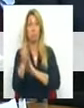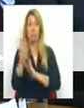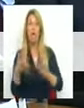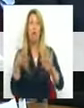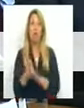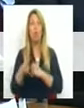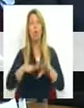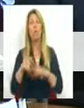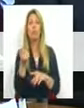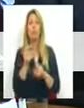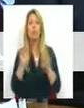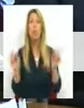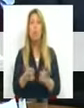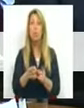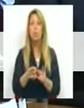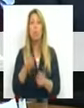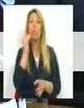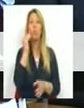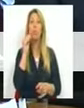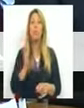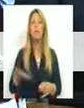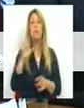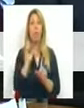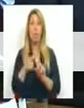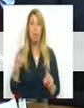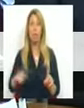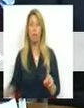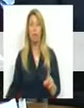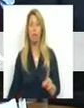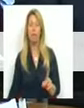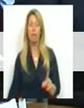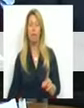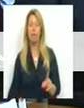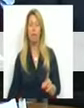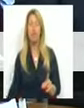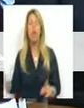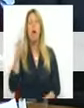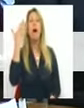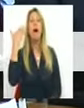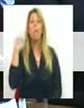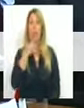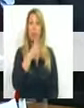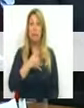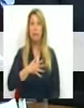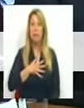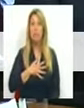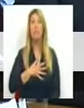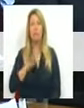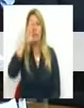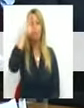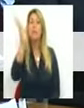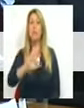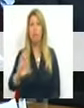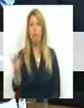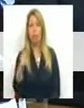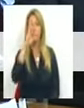resenha sobre a situação de que o Banifico vinha, disse há pouco que estava consciente, que estavam, foi no plural, consciente de